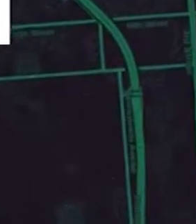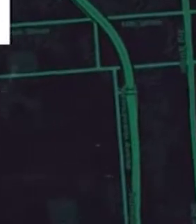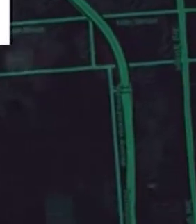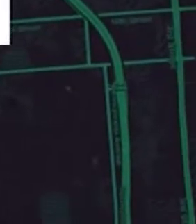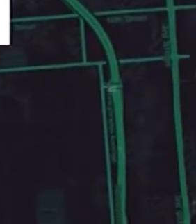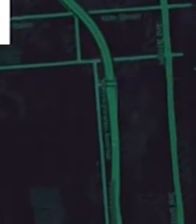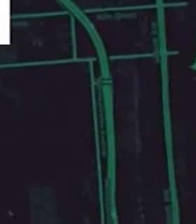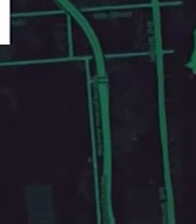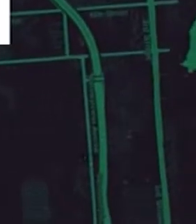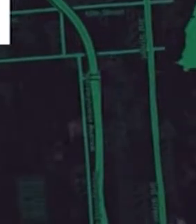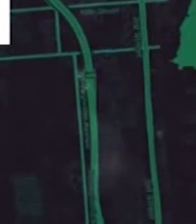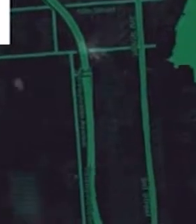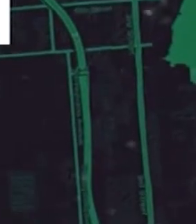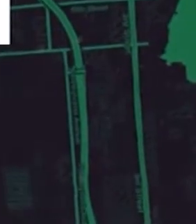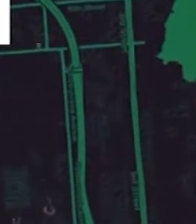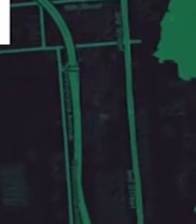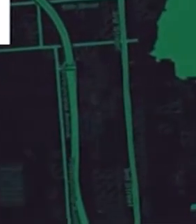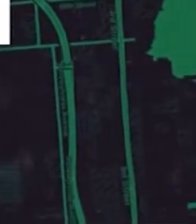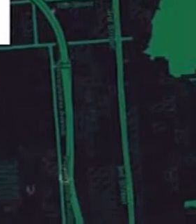aí